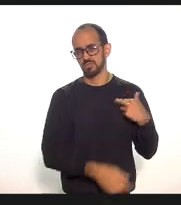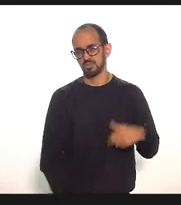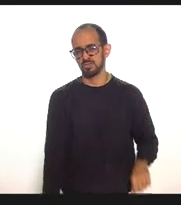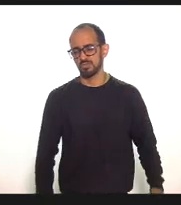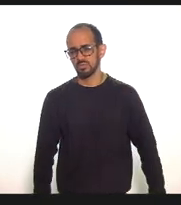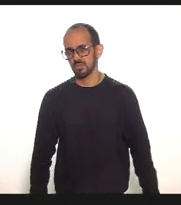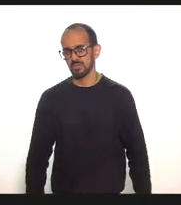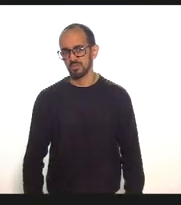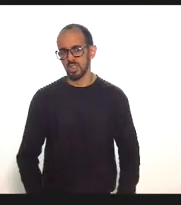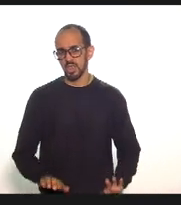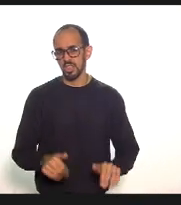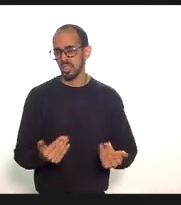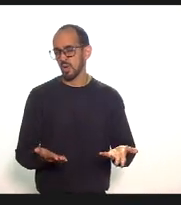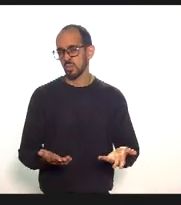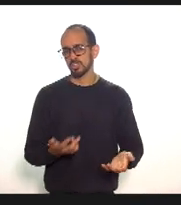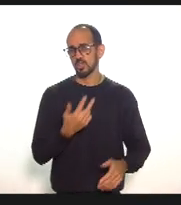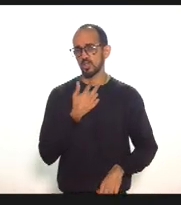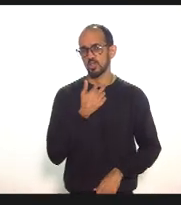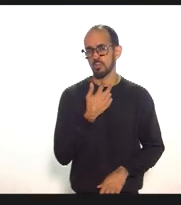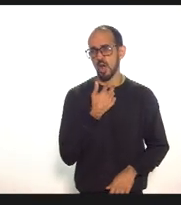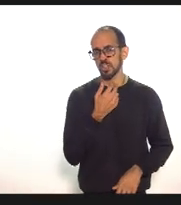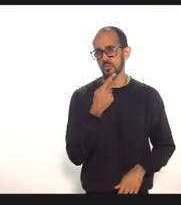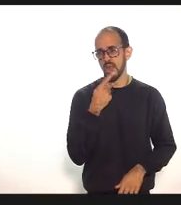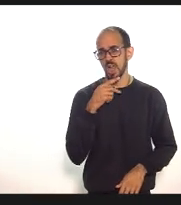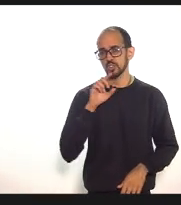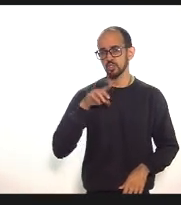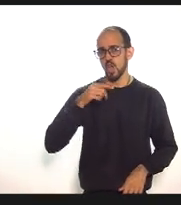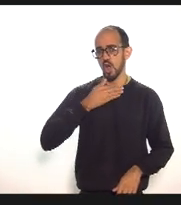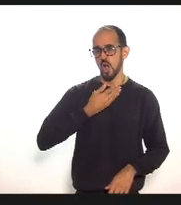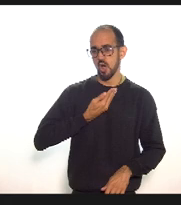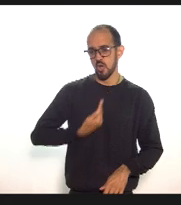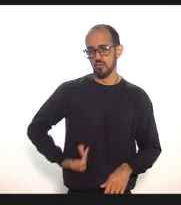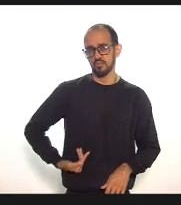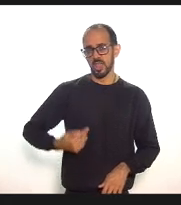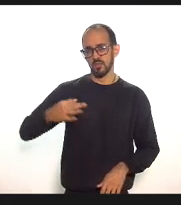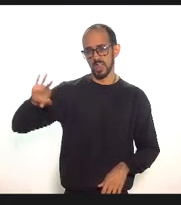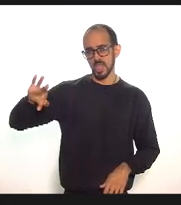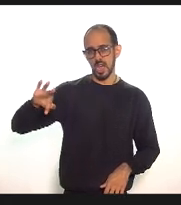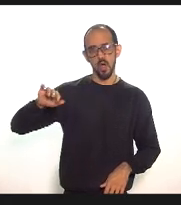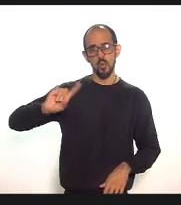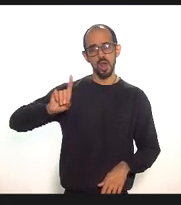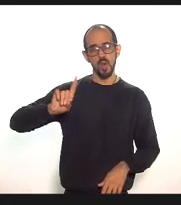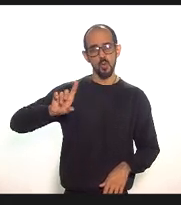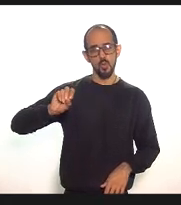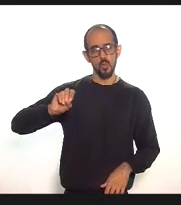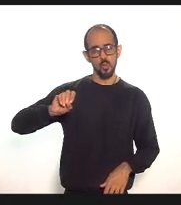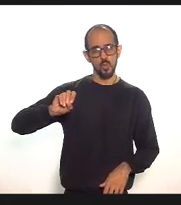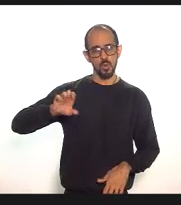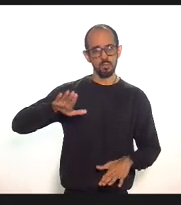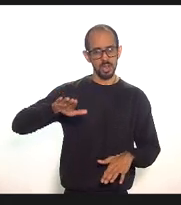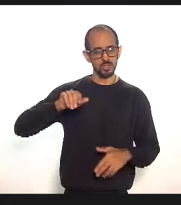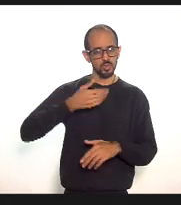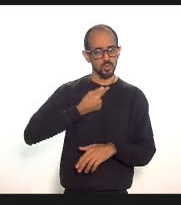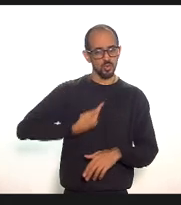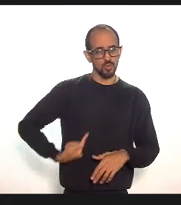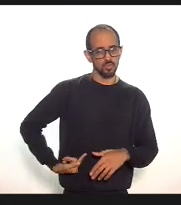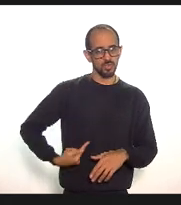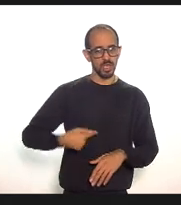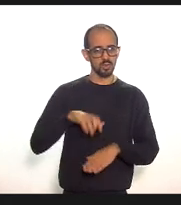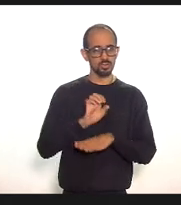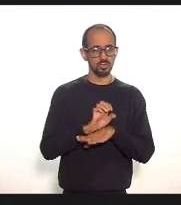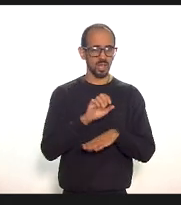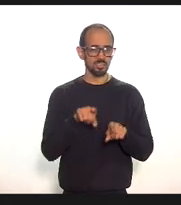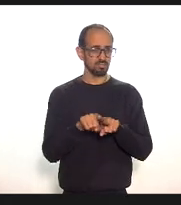E nós não podemos só falar do governo federal, porque o governo estadual, infelizmente, está nos